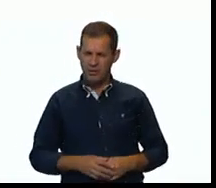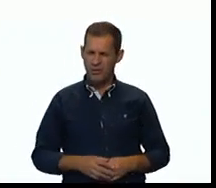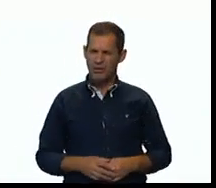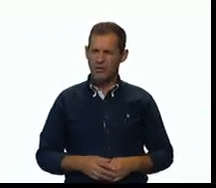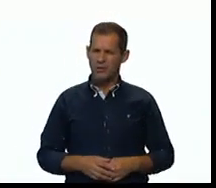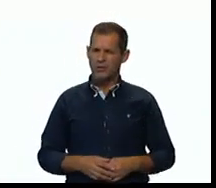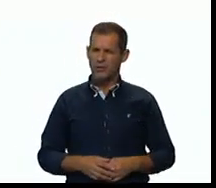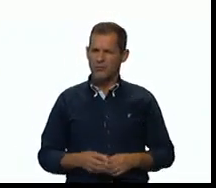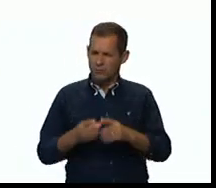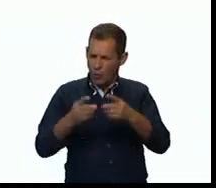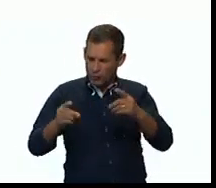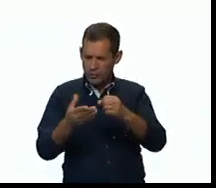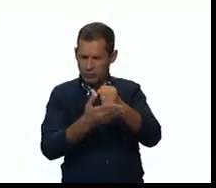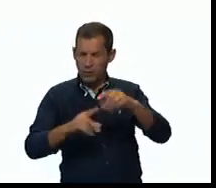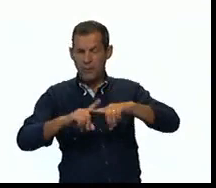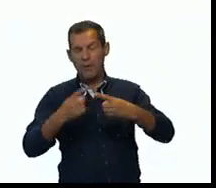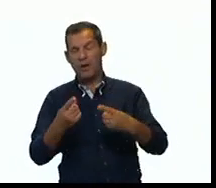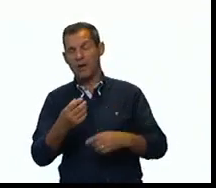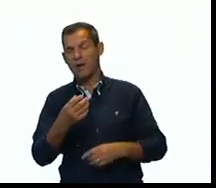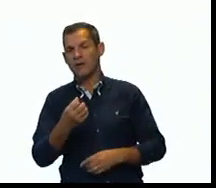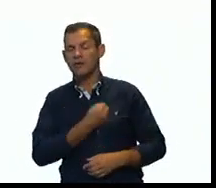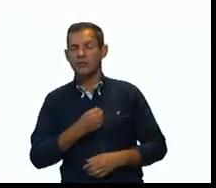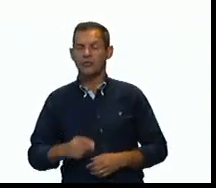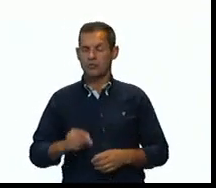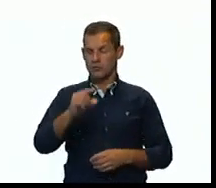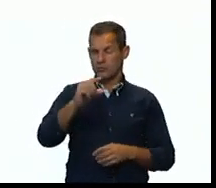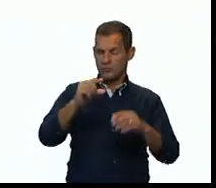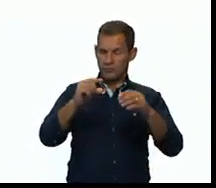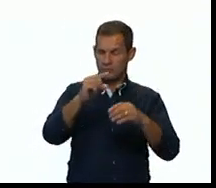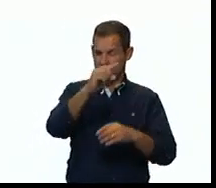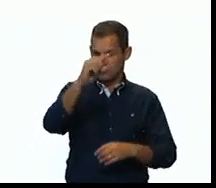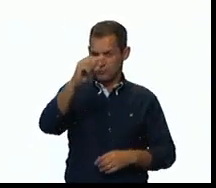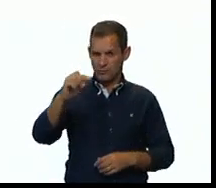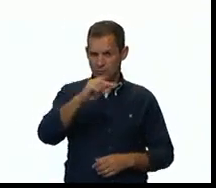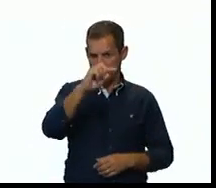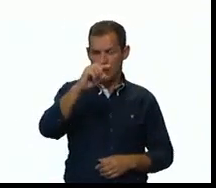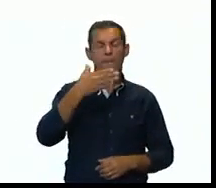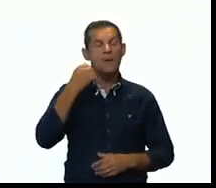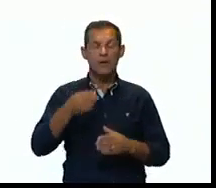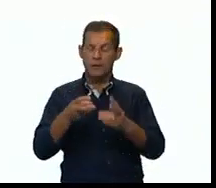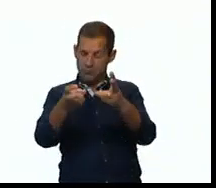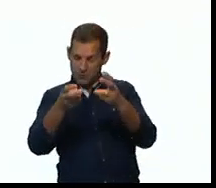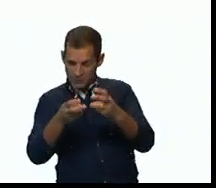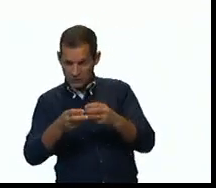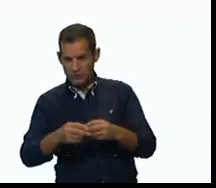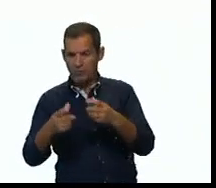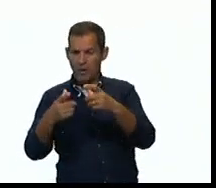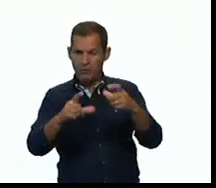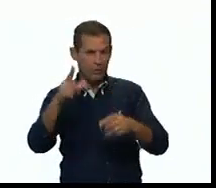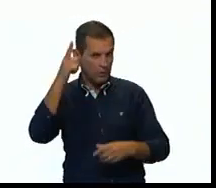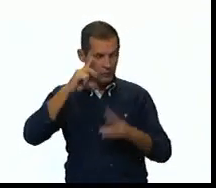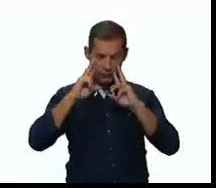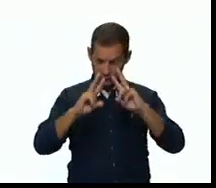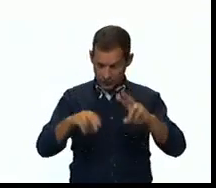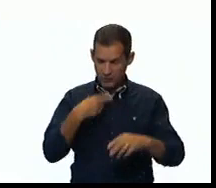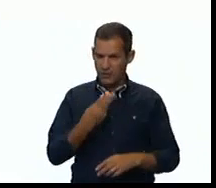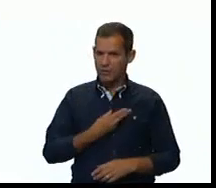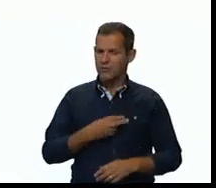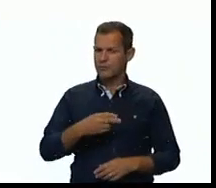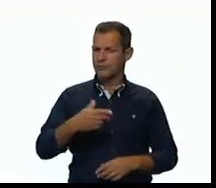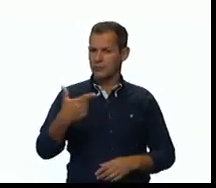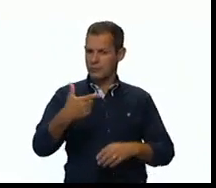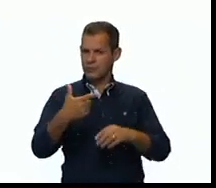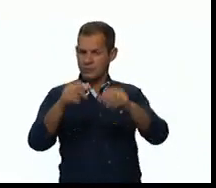ou seja, maior o meu número de retângulos, melhor é a minha estimativa da área obtida. Observe aqui na nossa